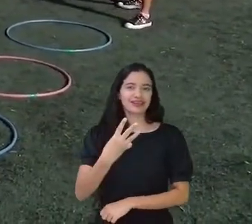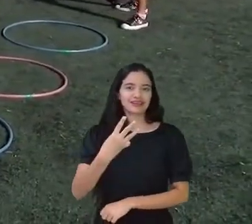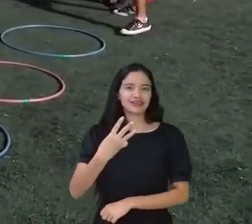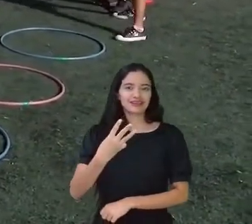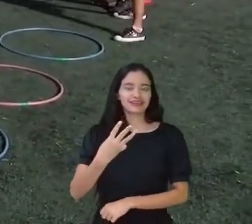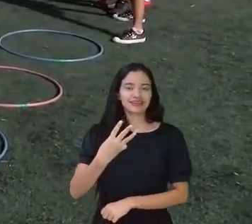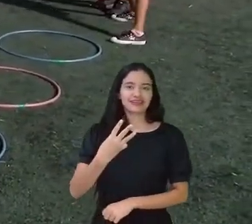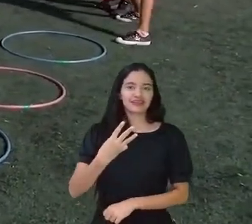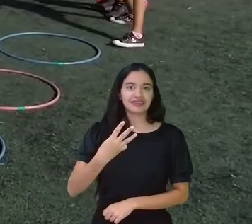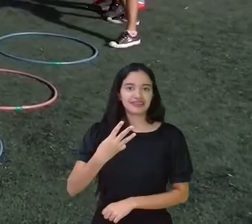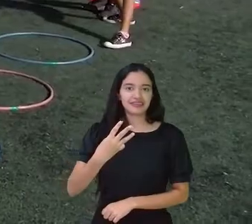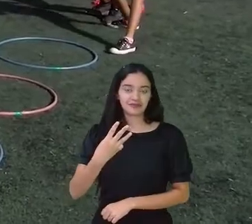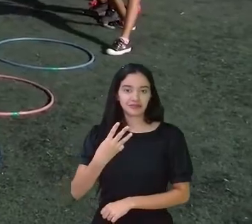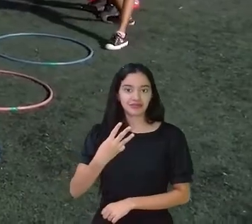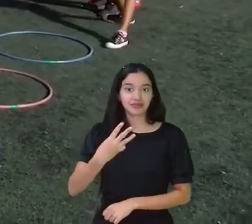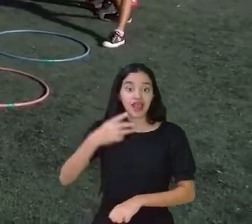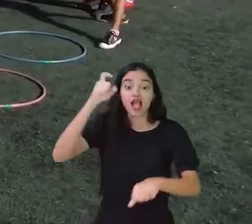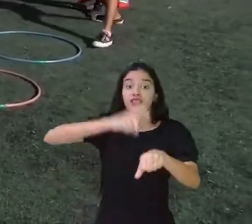três.